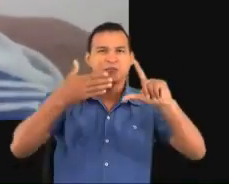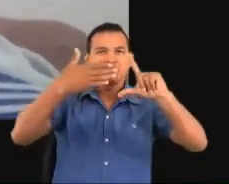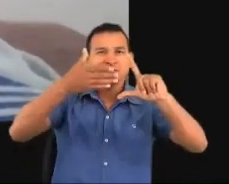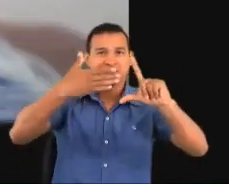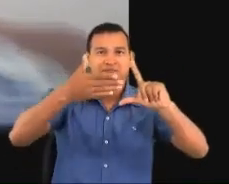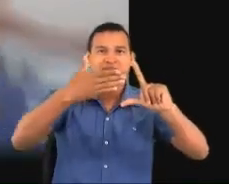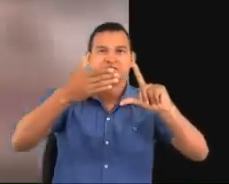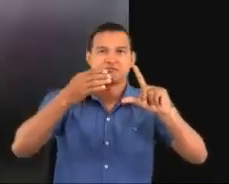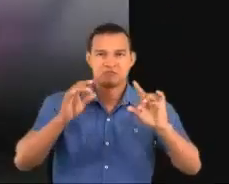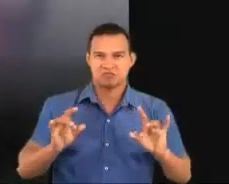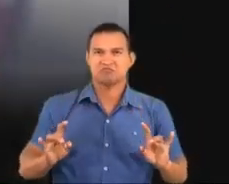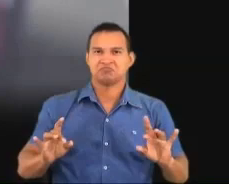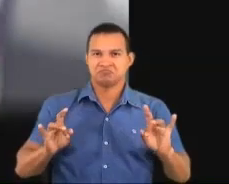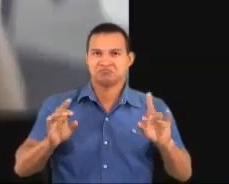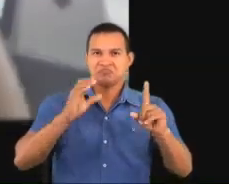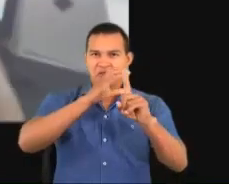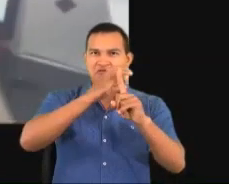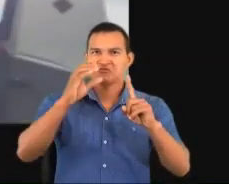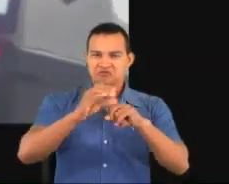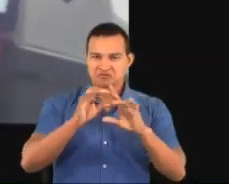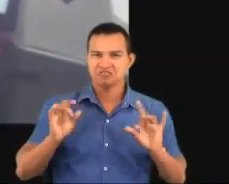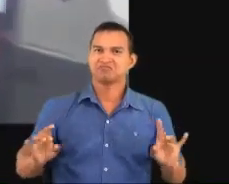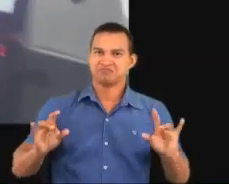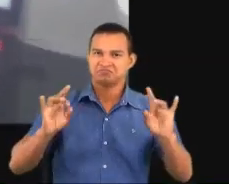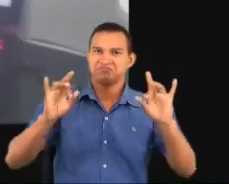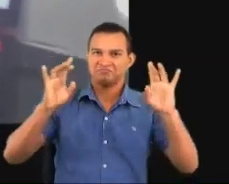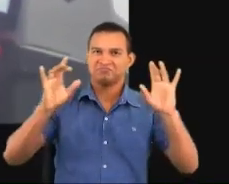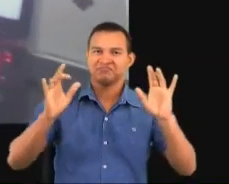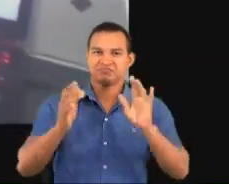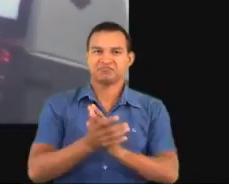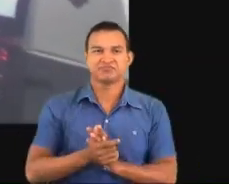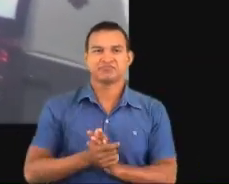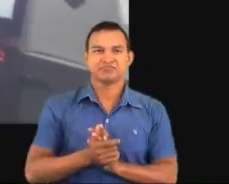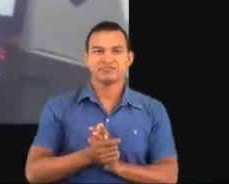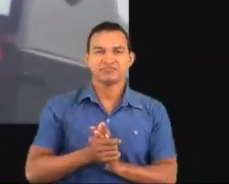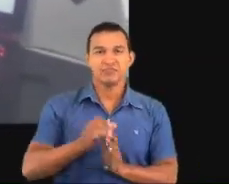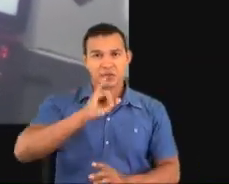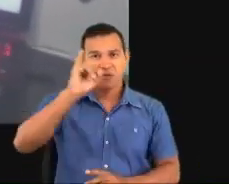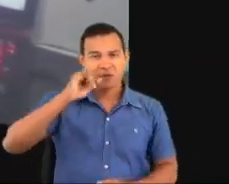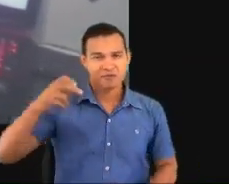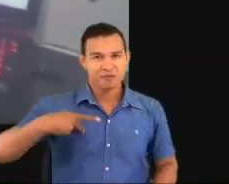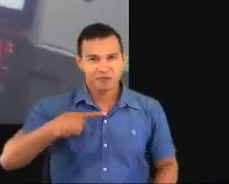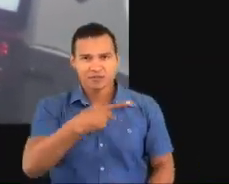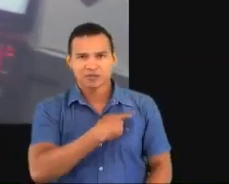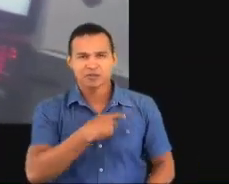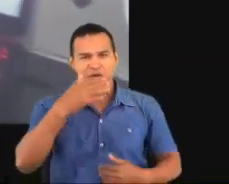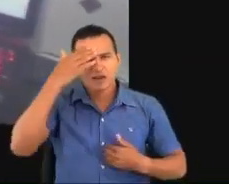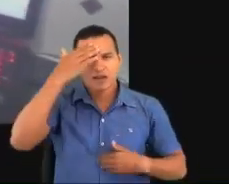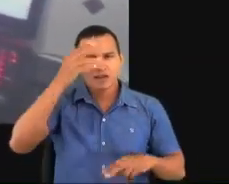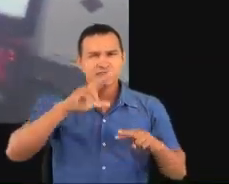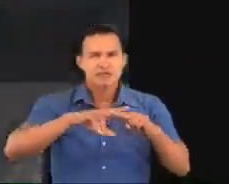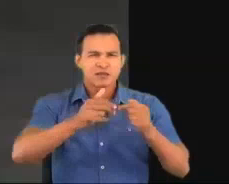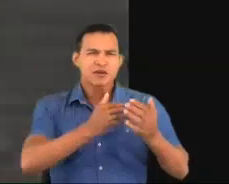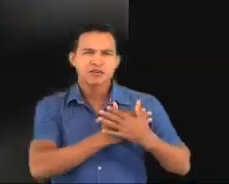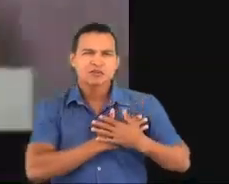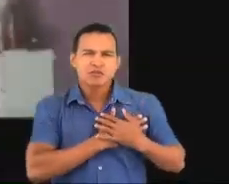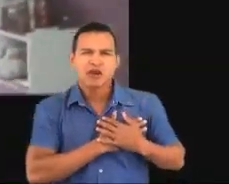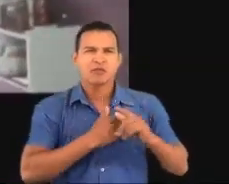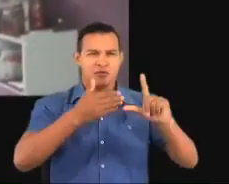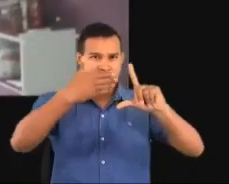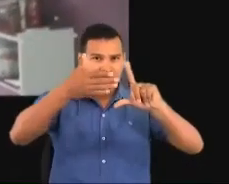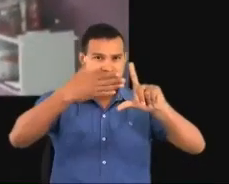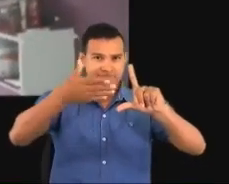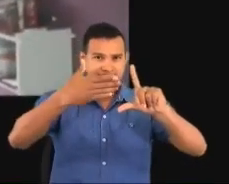outro patamar, velho. Olá, pastor, eu sou o João Lucas e eu quero agradecer por todo o amor e todos os ensinamentos que eu tenho nos dado através das lives.